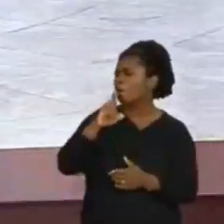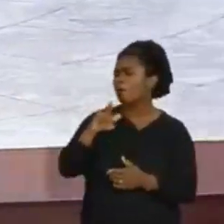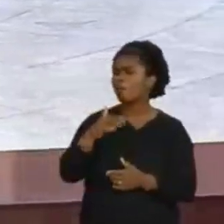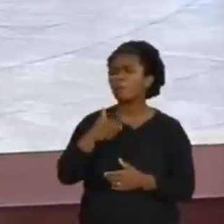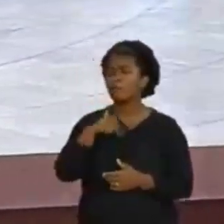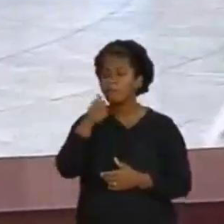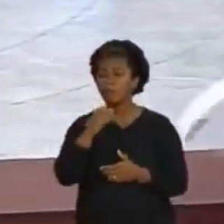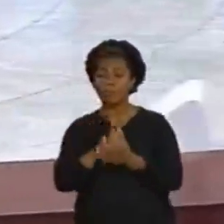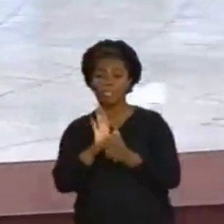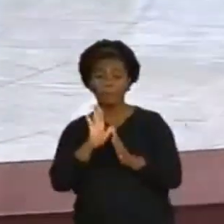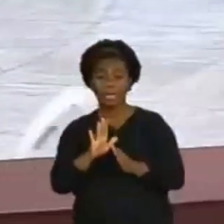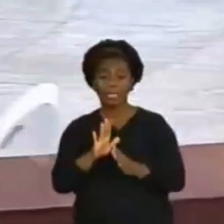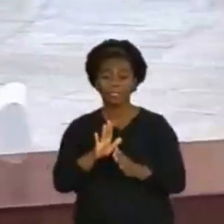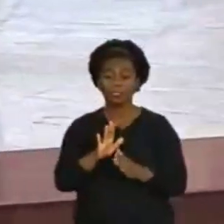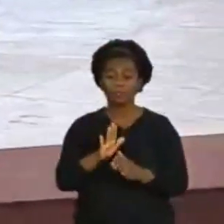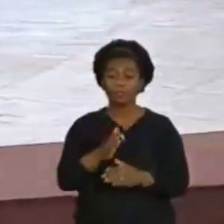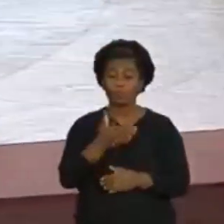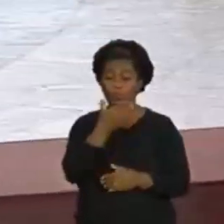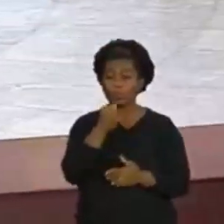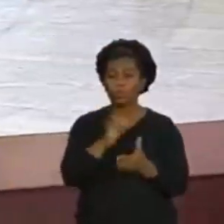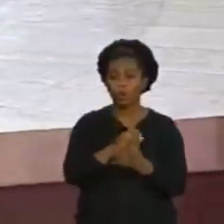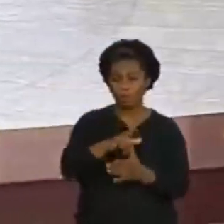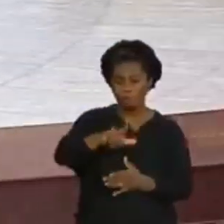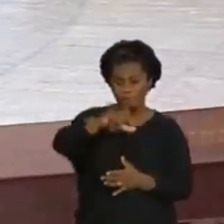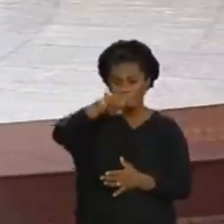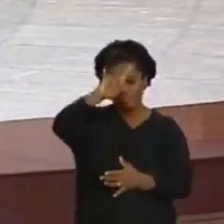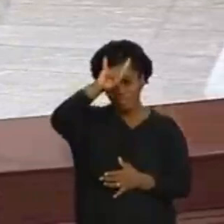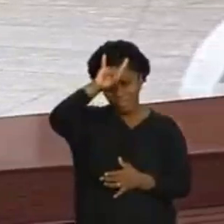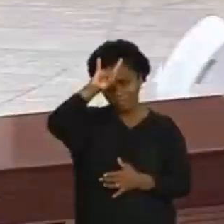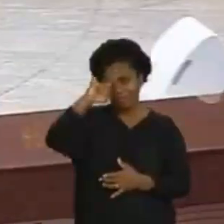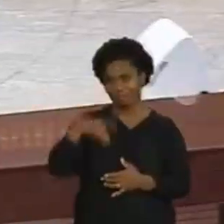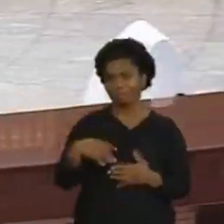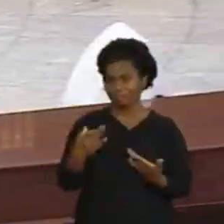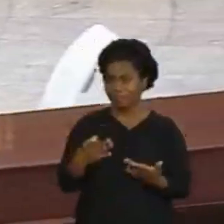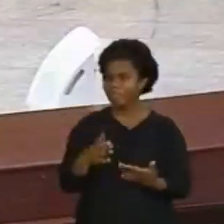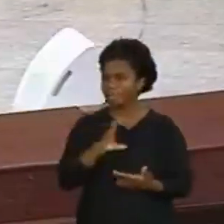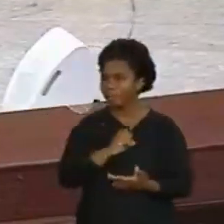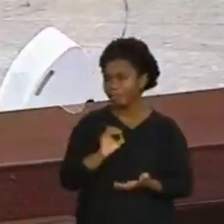filho, mas ele nunca dá atenção para o filho, ele ama? Não.